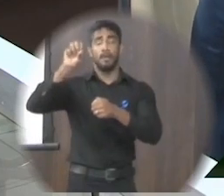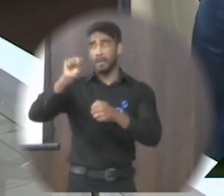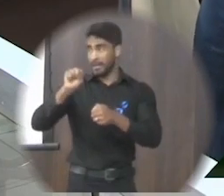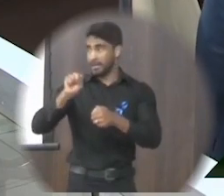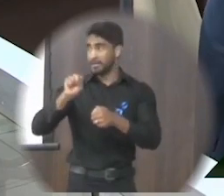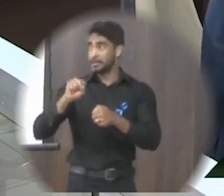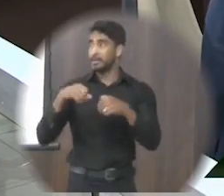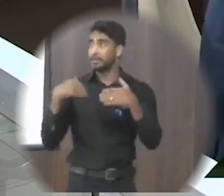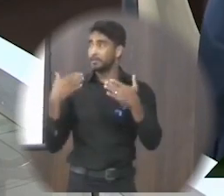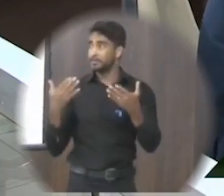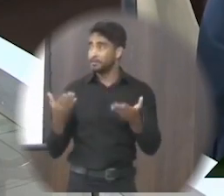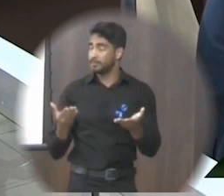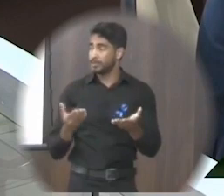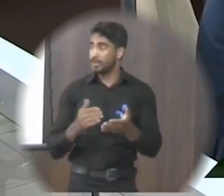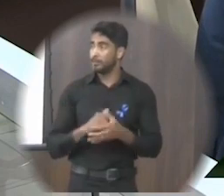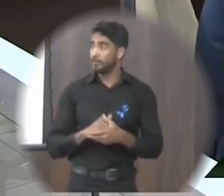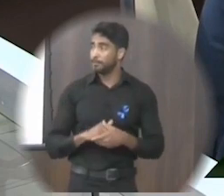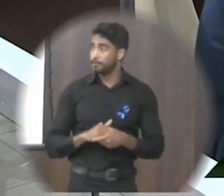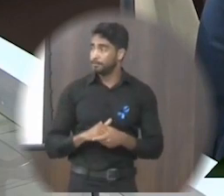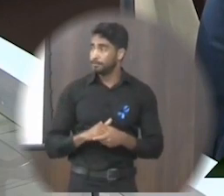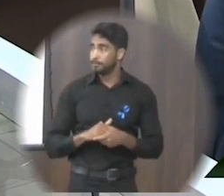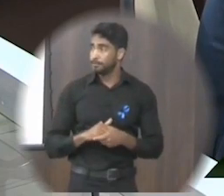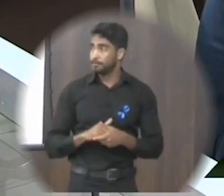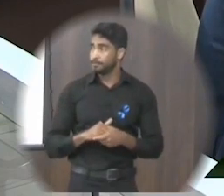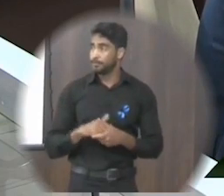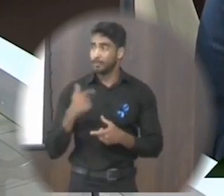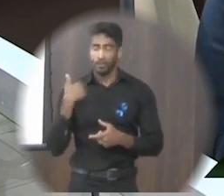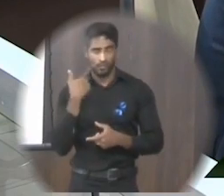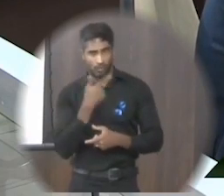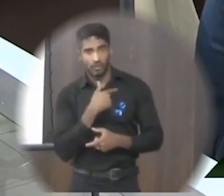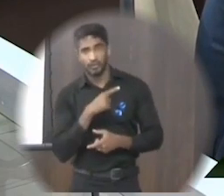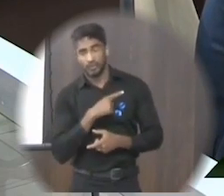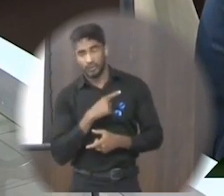Então dessa forma, a gente está aí